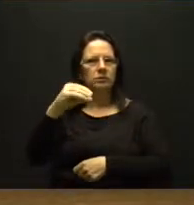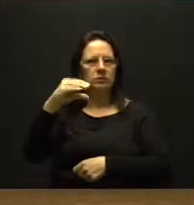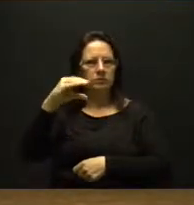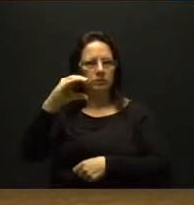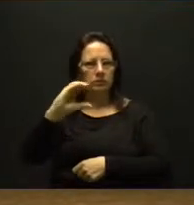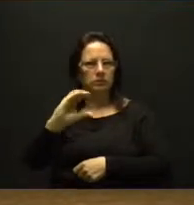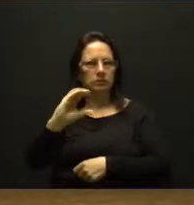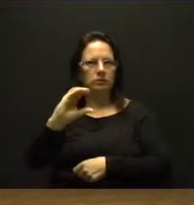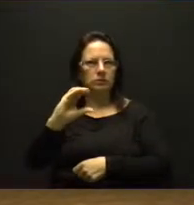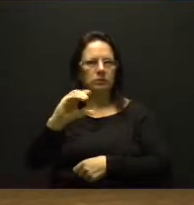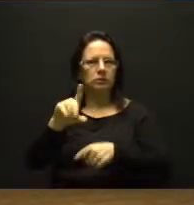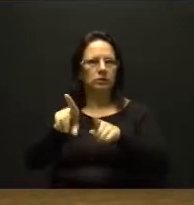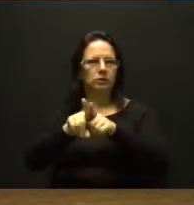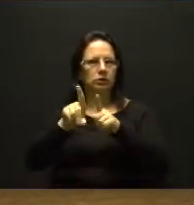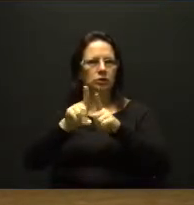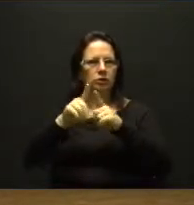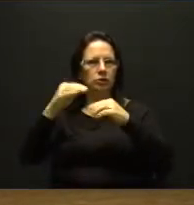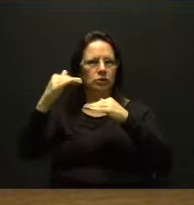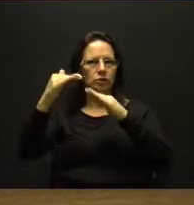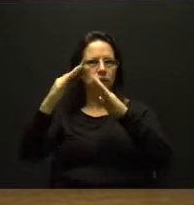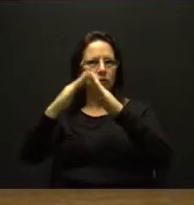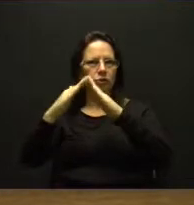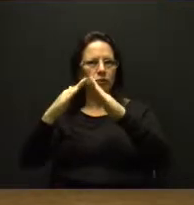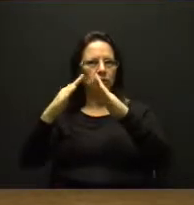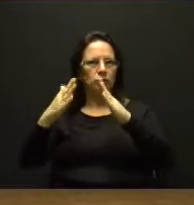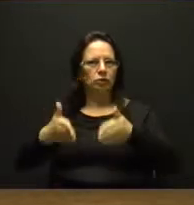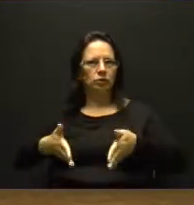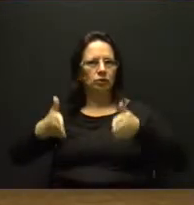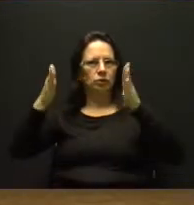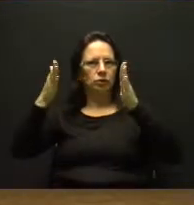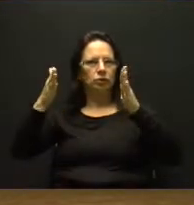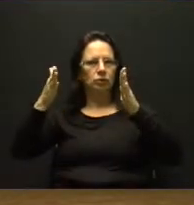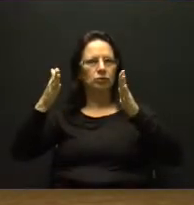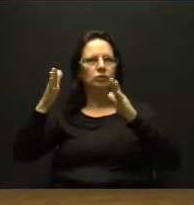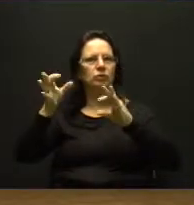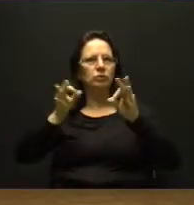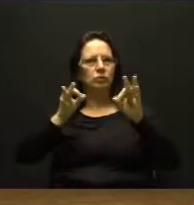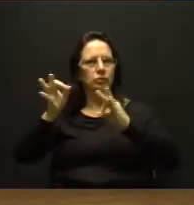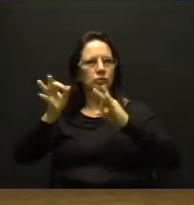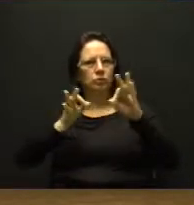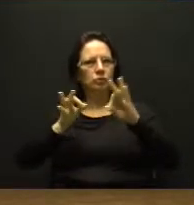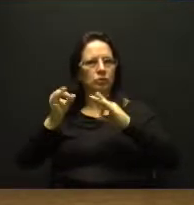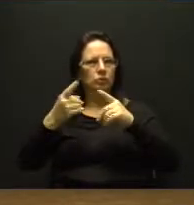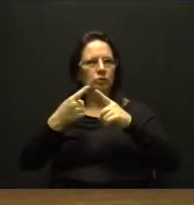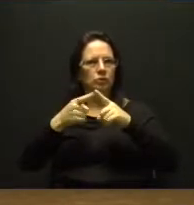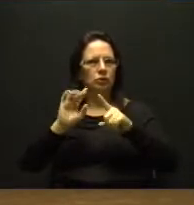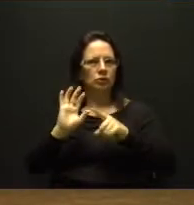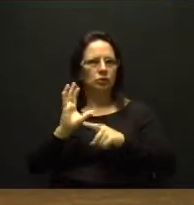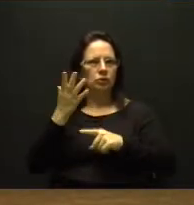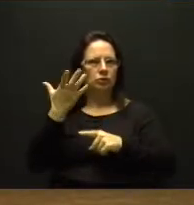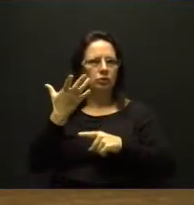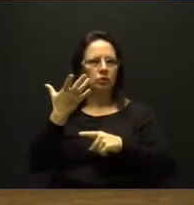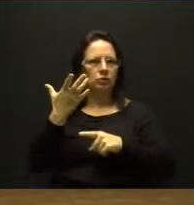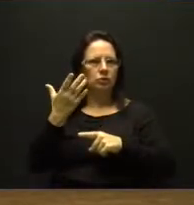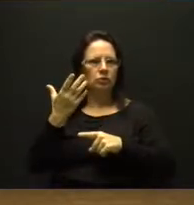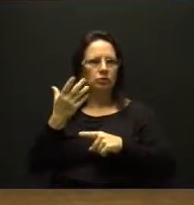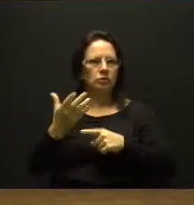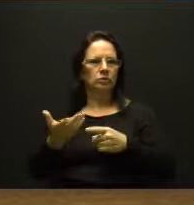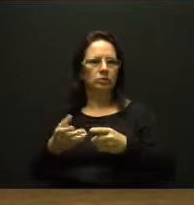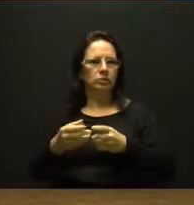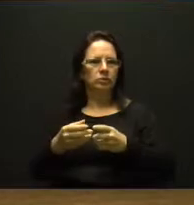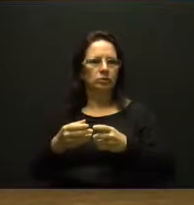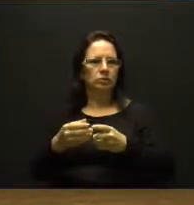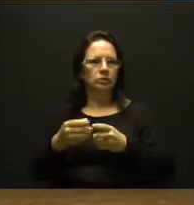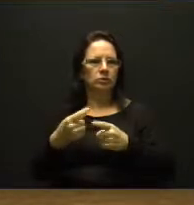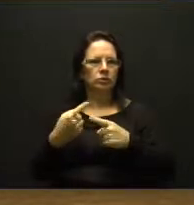a estrutura física dos bombeiros está sendo recuperada e neste momento se tornado enviado por conta disso até